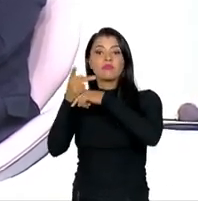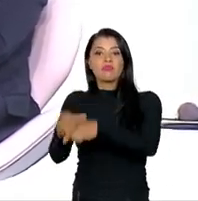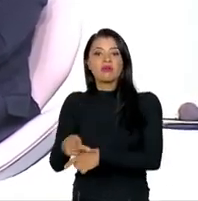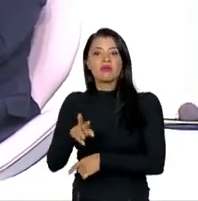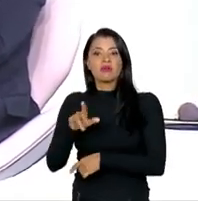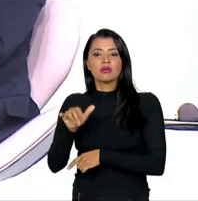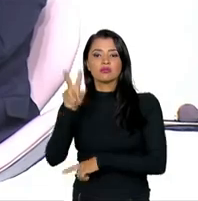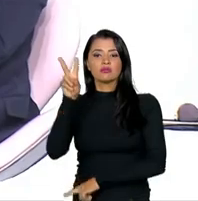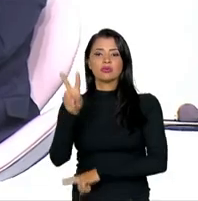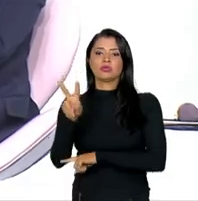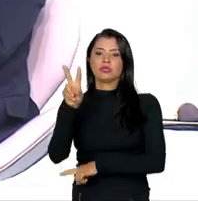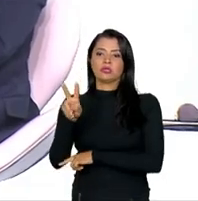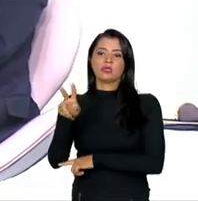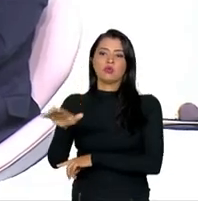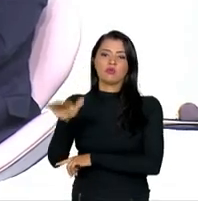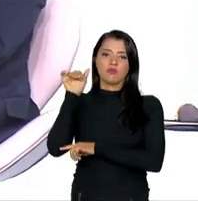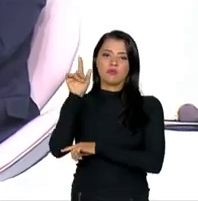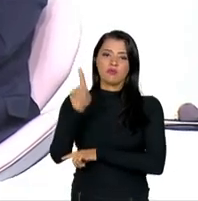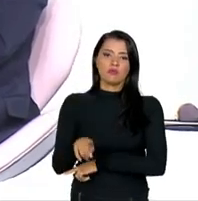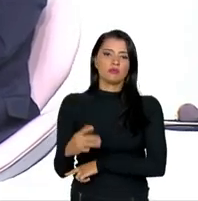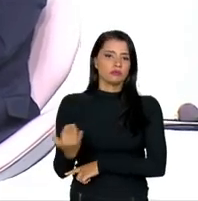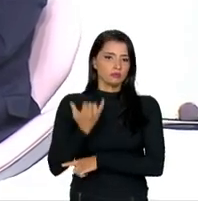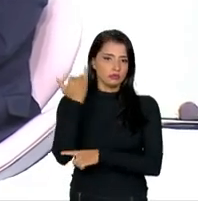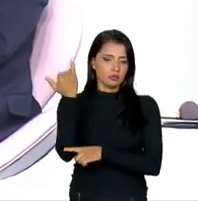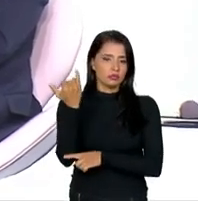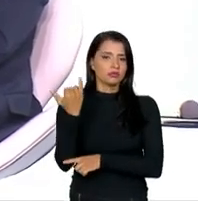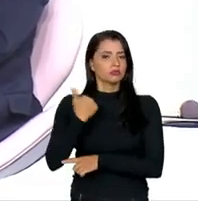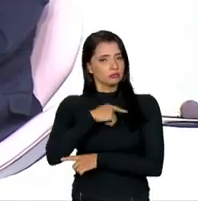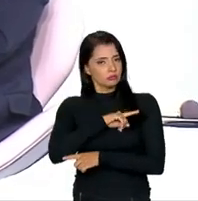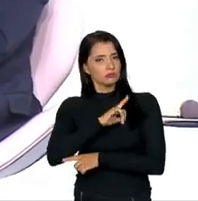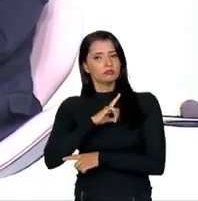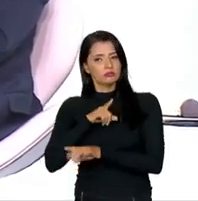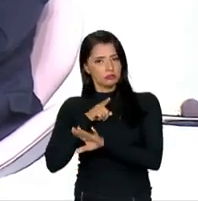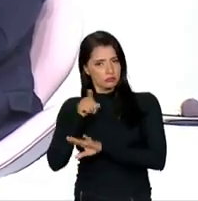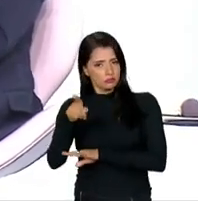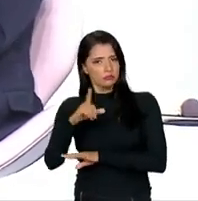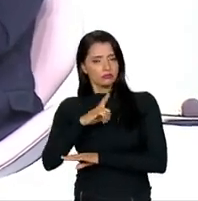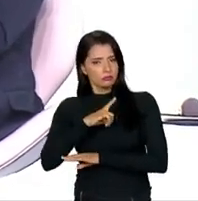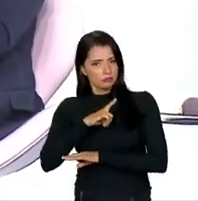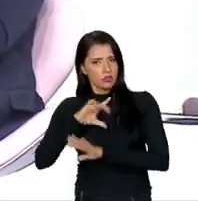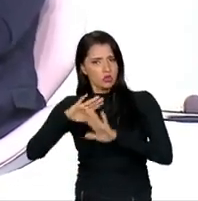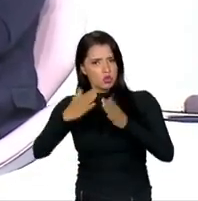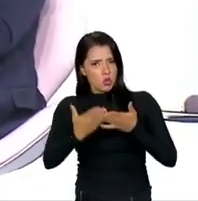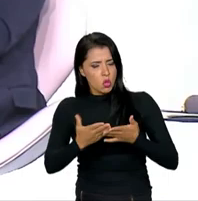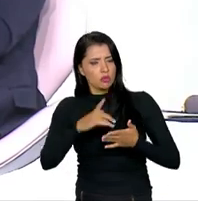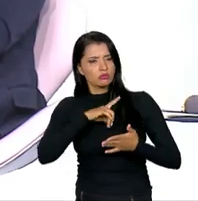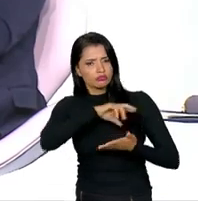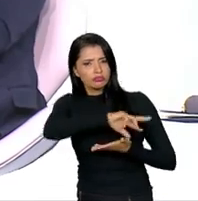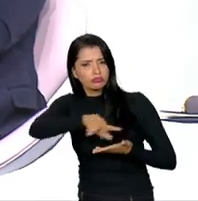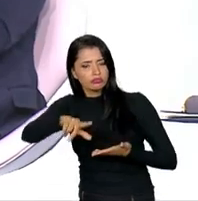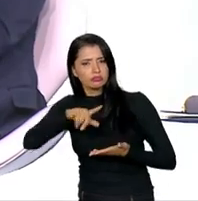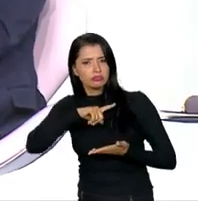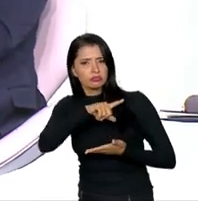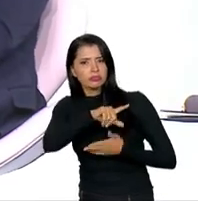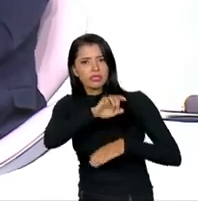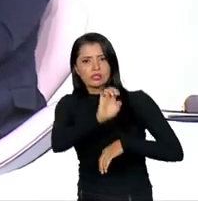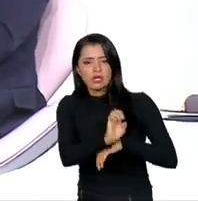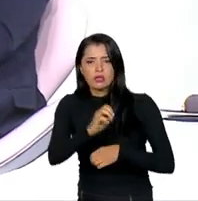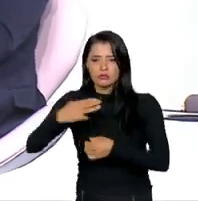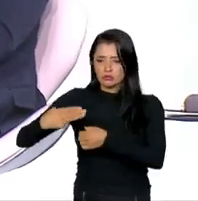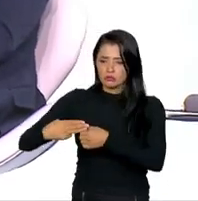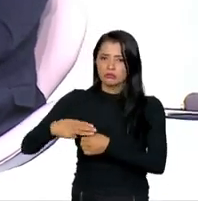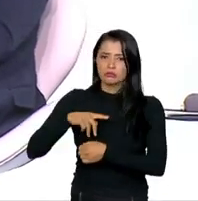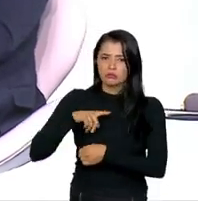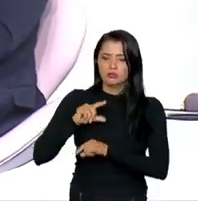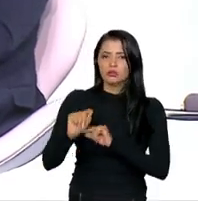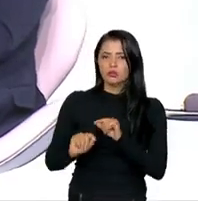proteção é extremamente importante, né? Nós temos lá escolas, né, estados e